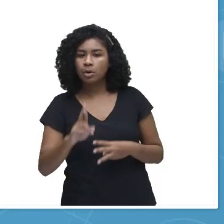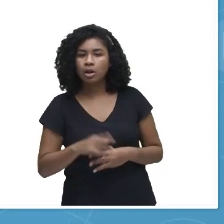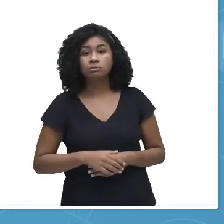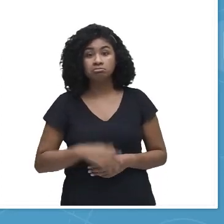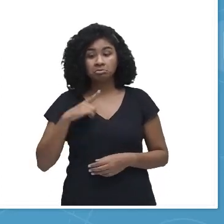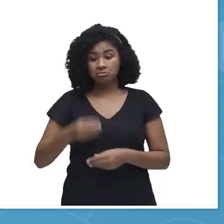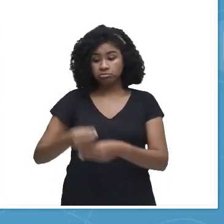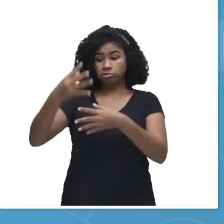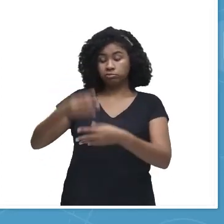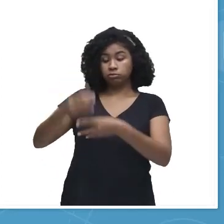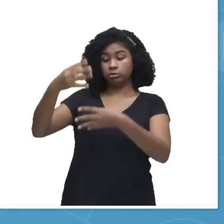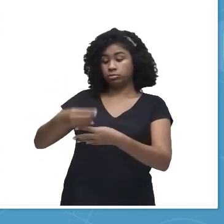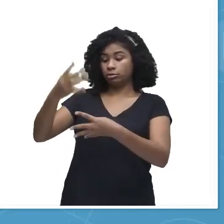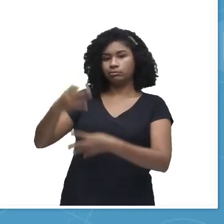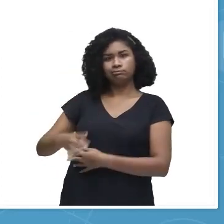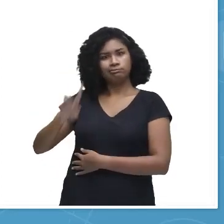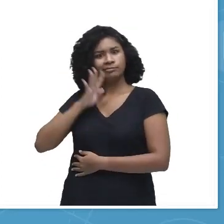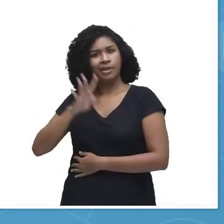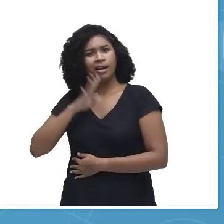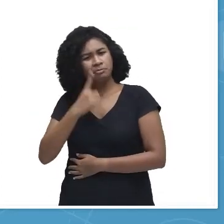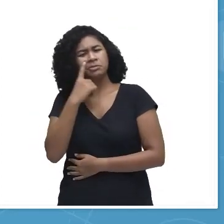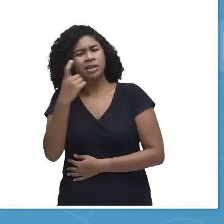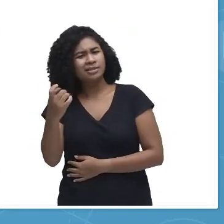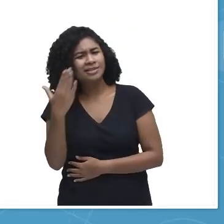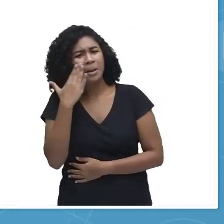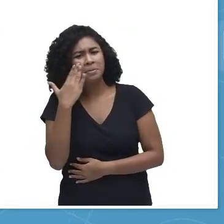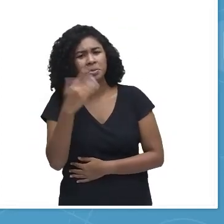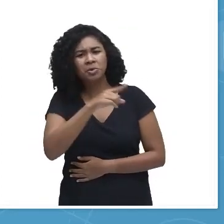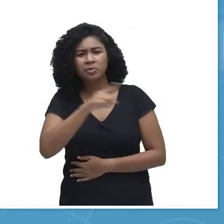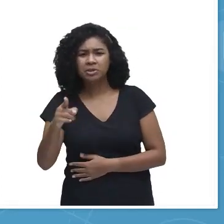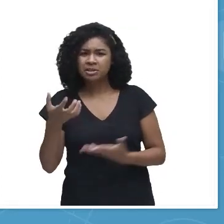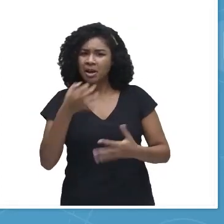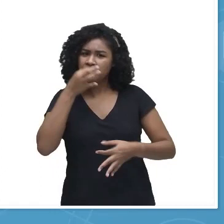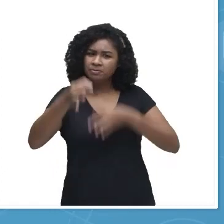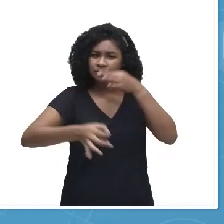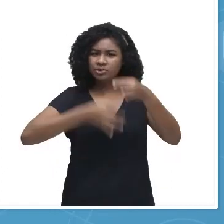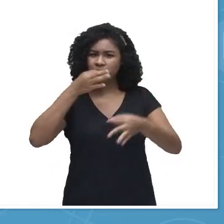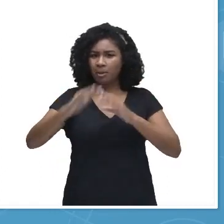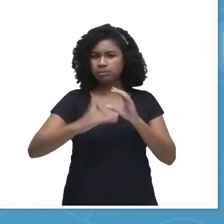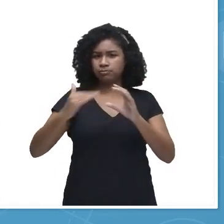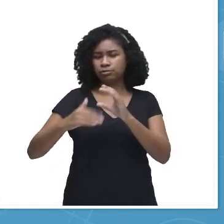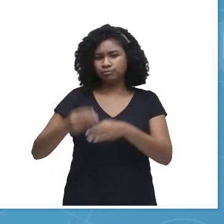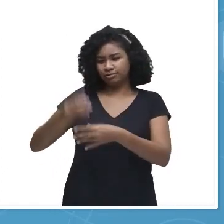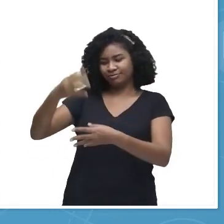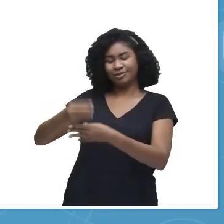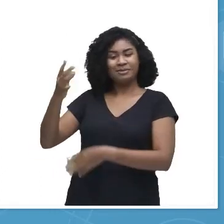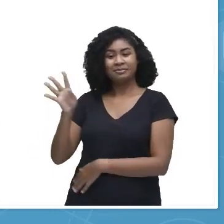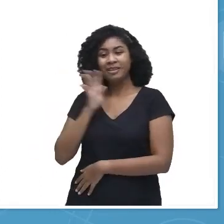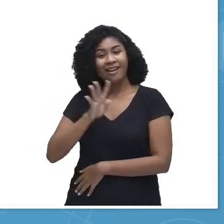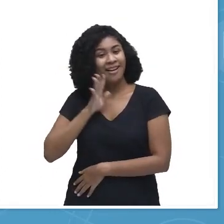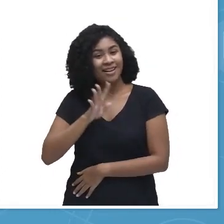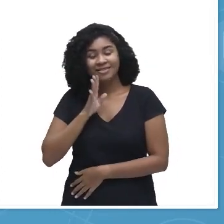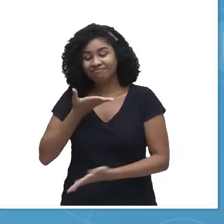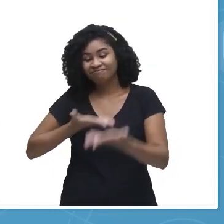interessante saber, é pertinente saber que vocês estão realmente empenhados em responder a atividade. Isso é muito legal, isso é até mesmo gratificante